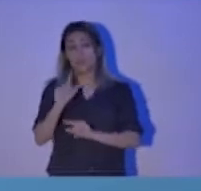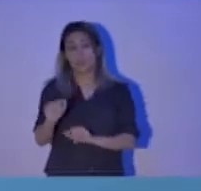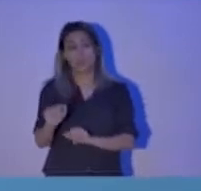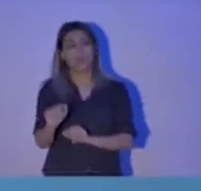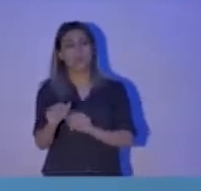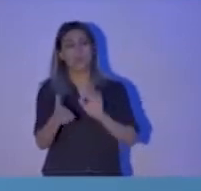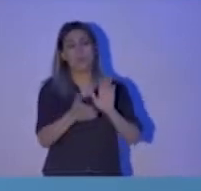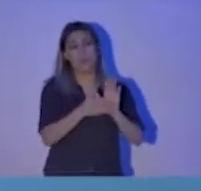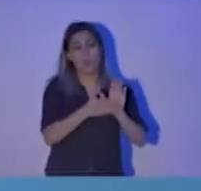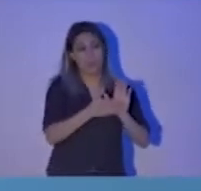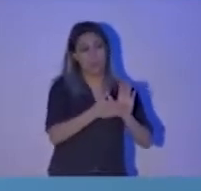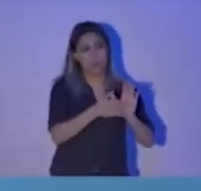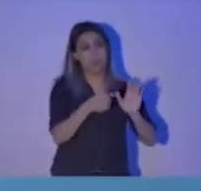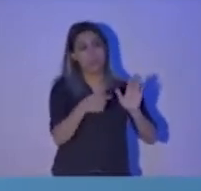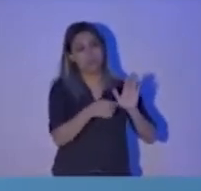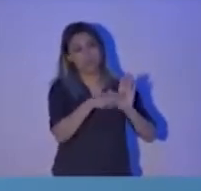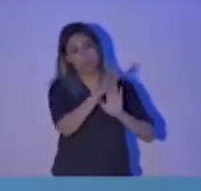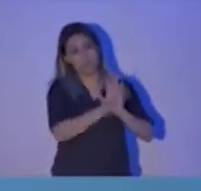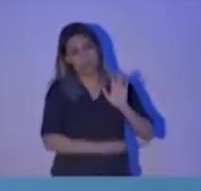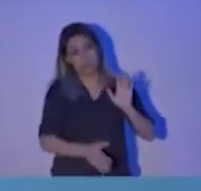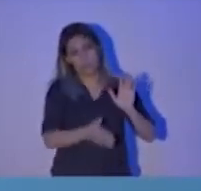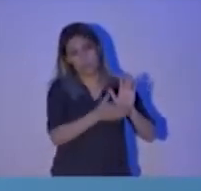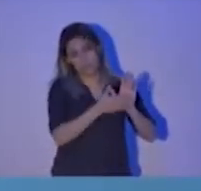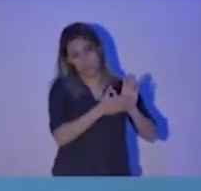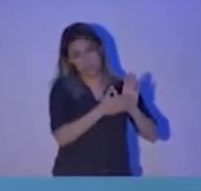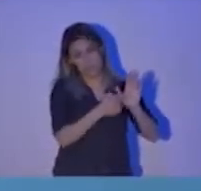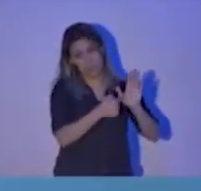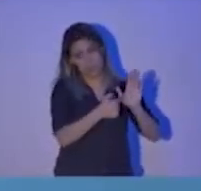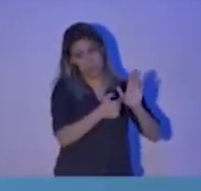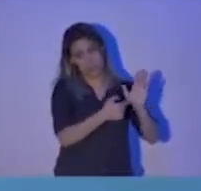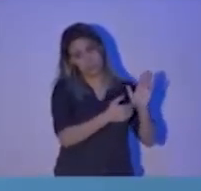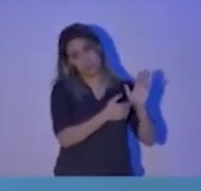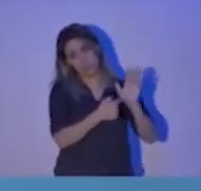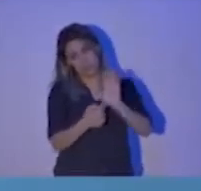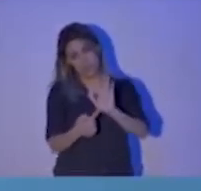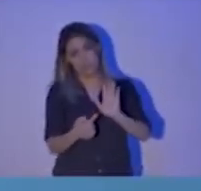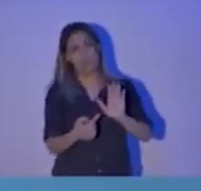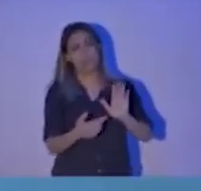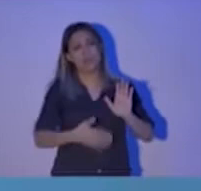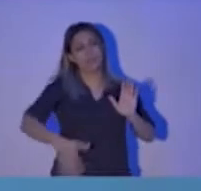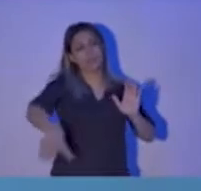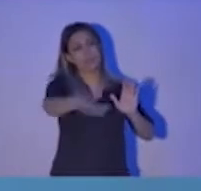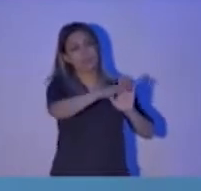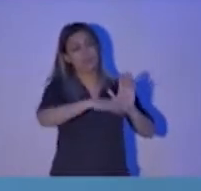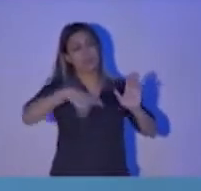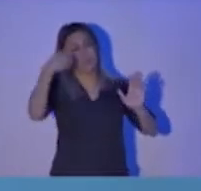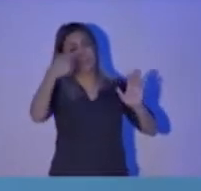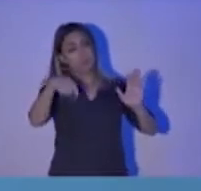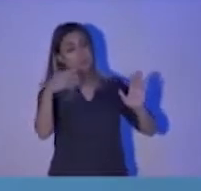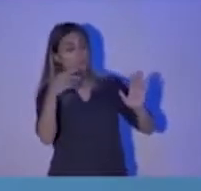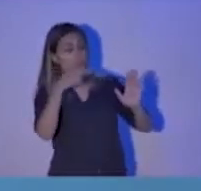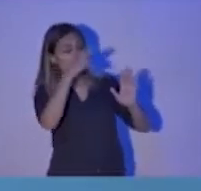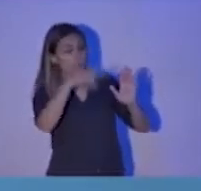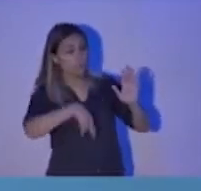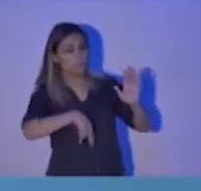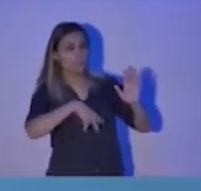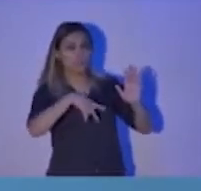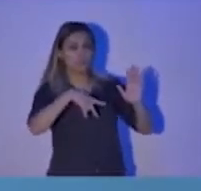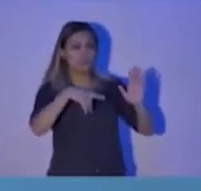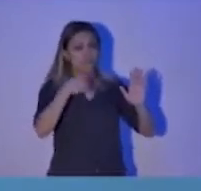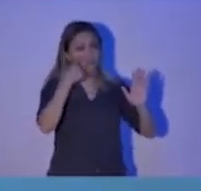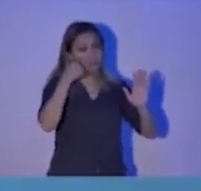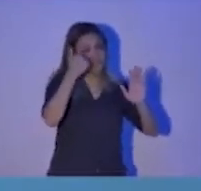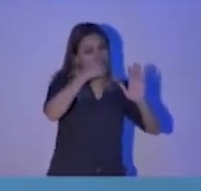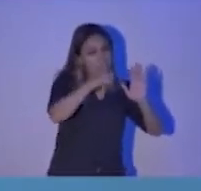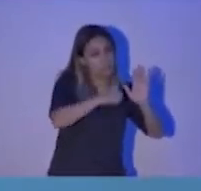uma proposta, um texto primeiro que foi apresentado, então a gente precisa agilizar um pouco, acredito, essa